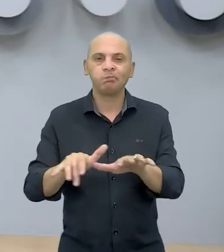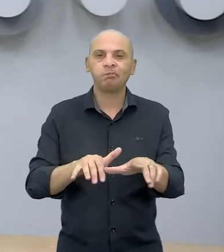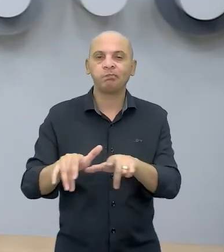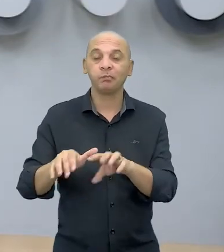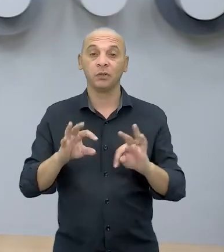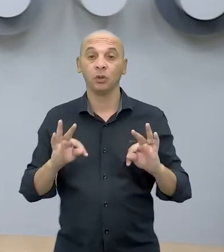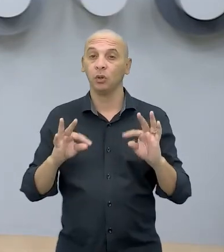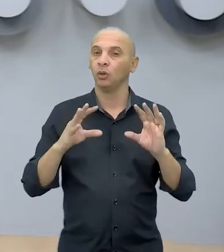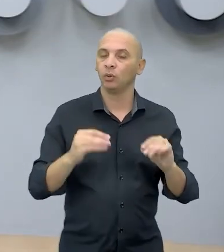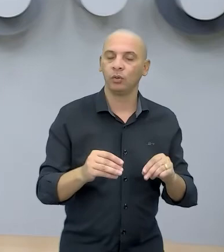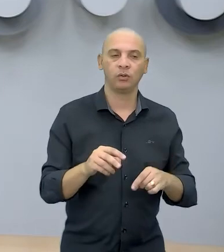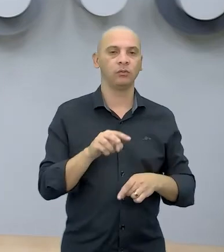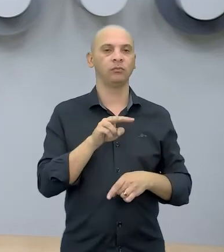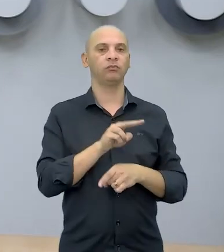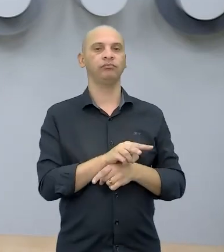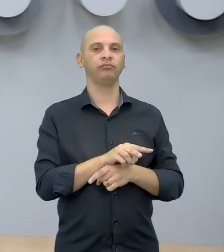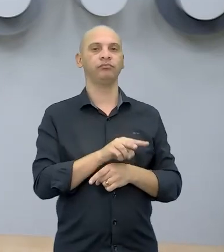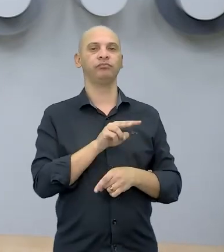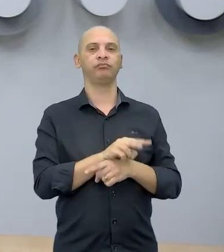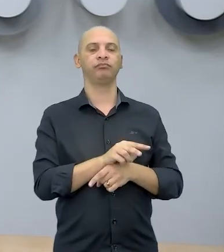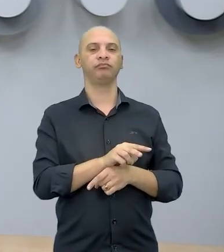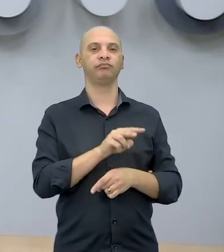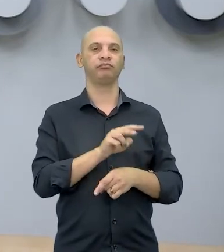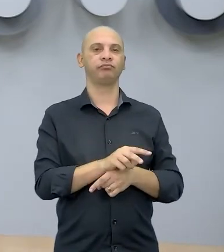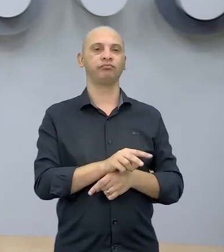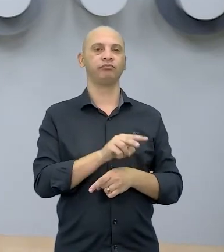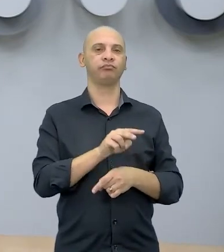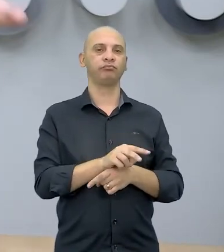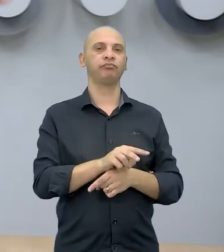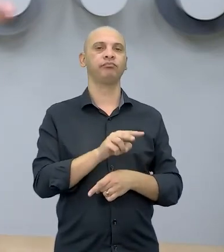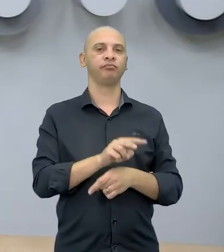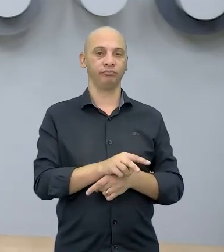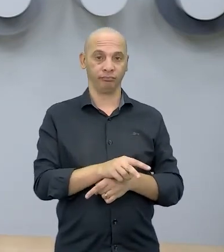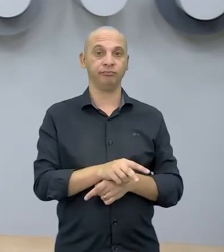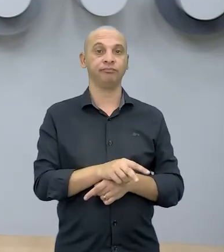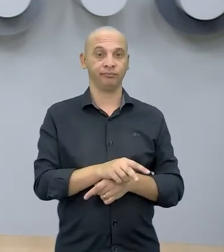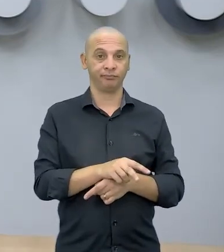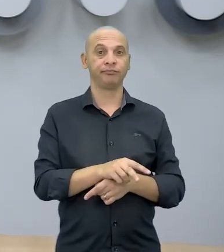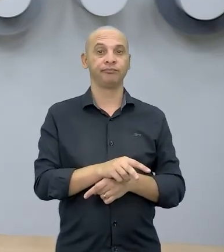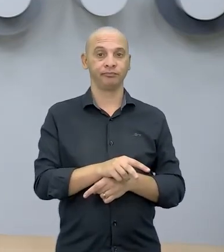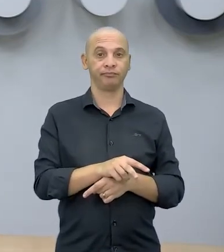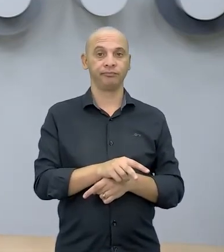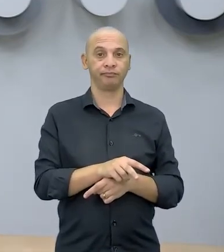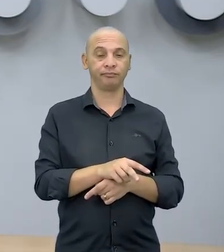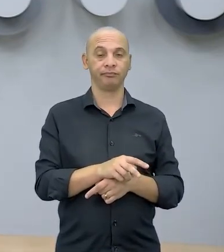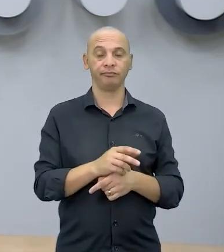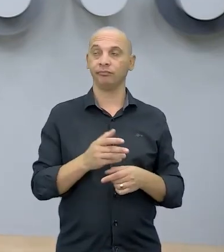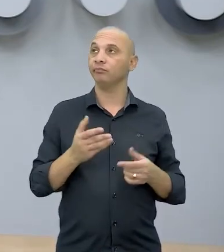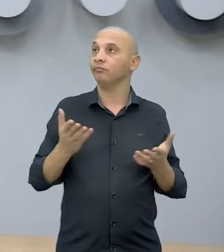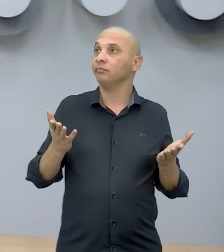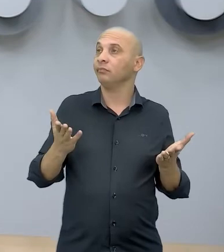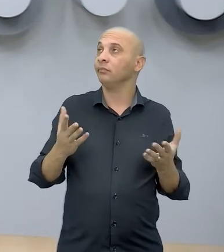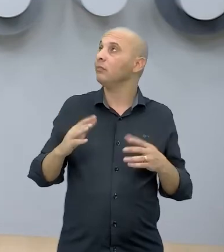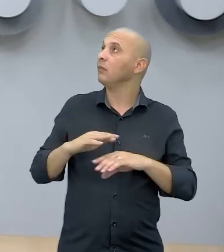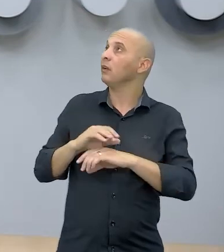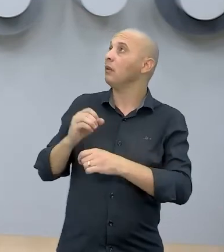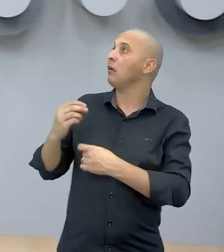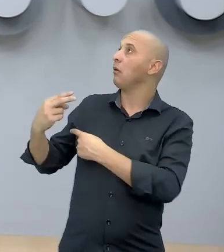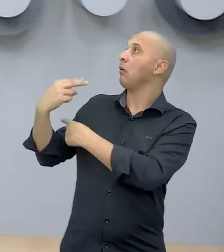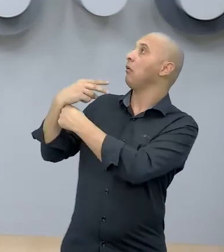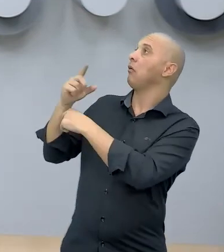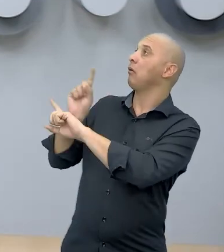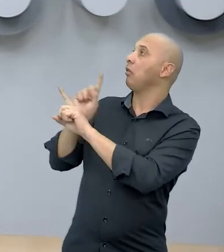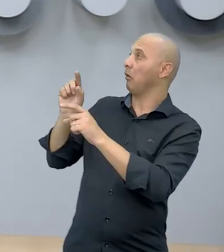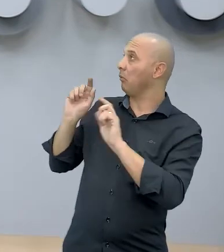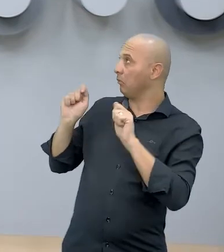que eu estou acessando, né? Cada transação que eu estou realizando está sendo vigilada e você está dizendo que não tem muito por onde fugir. Um